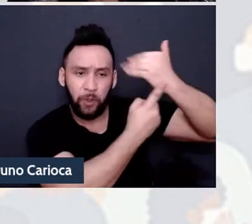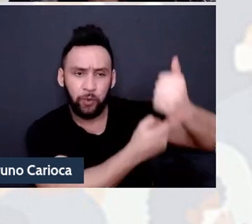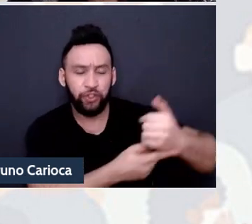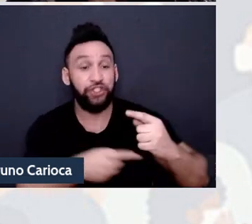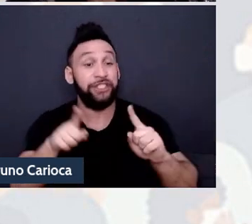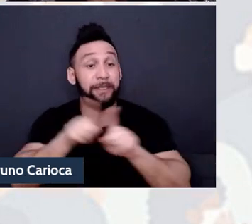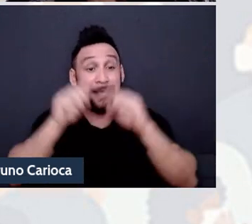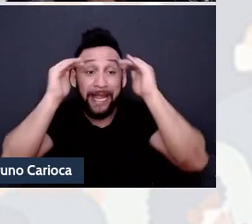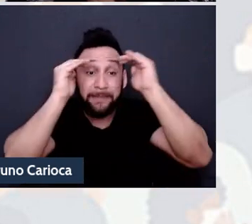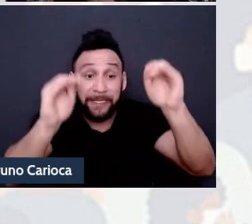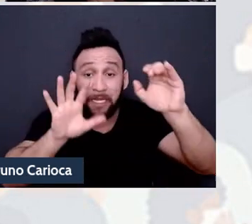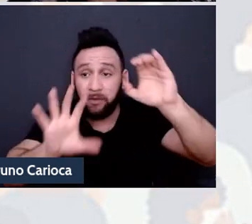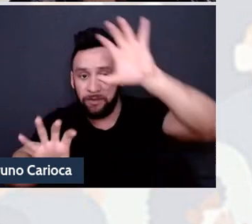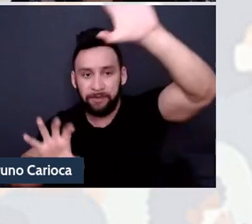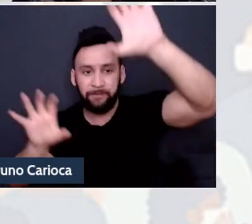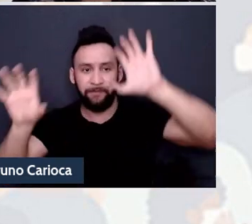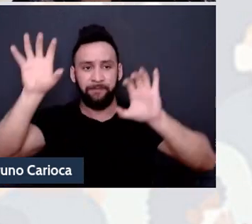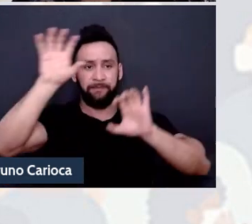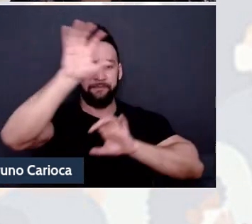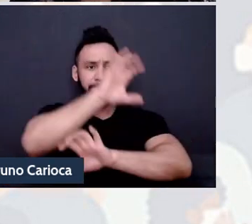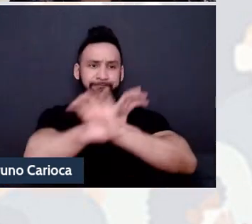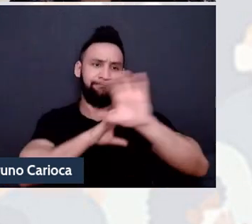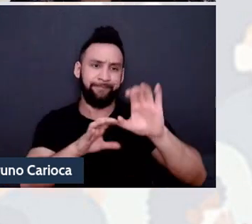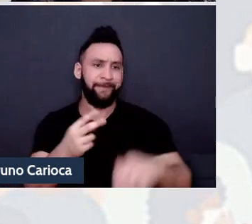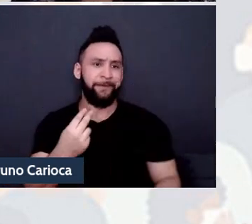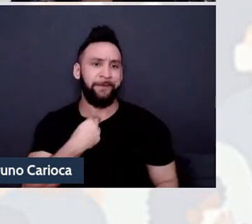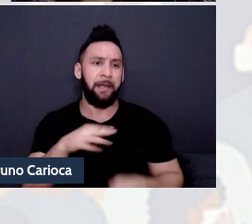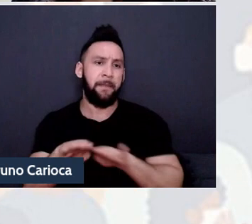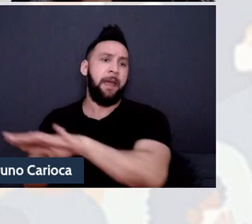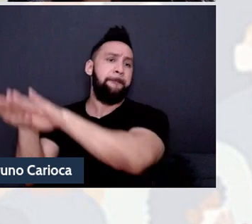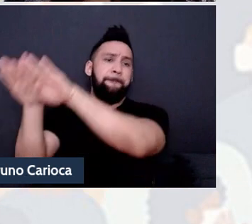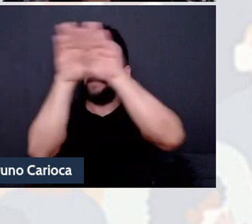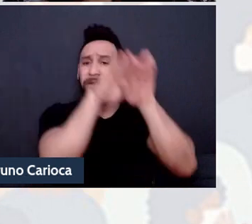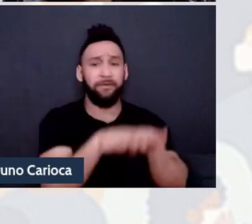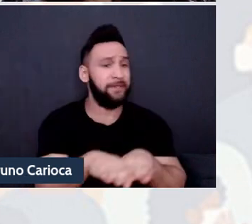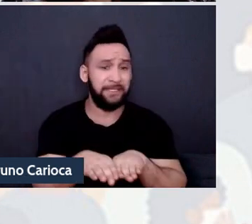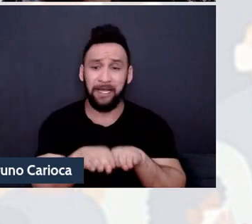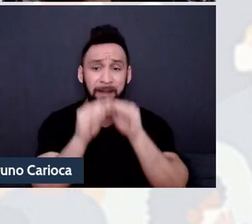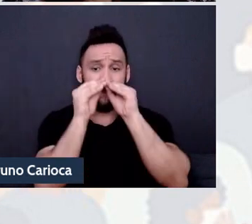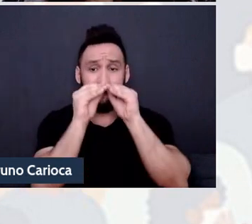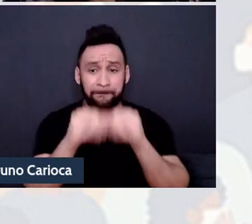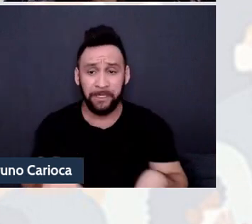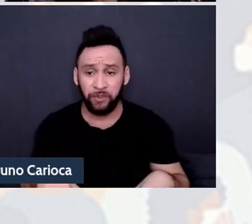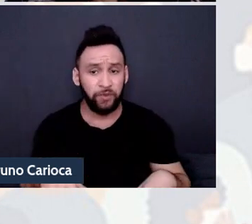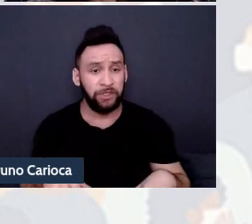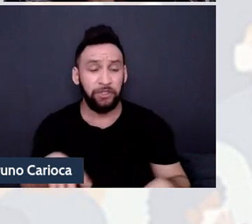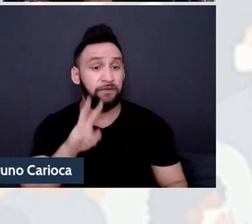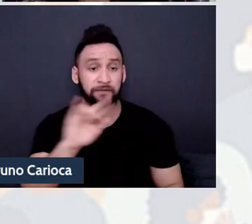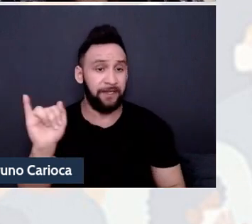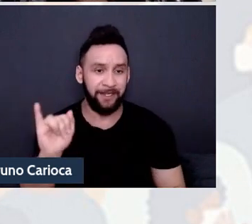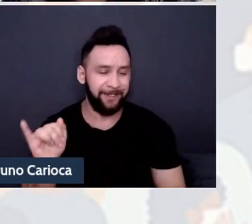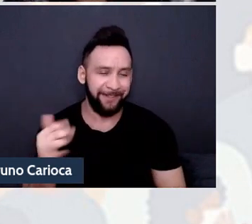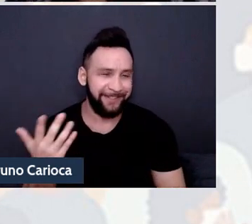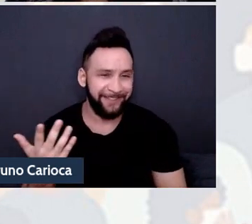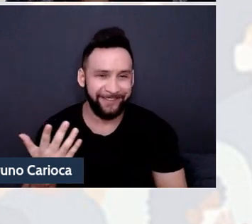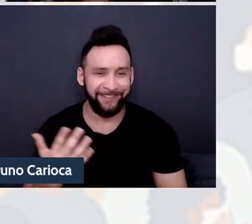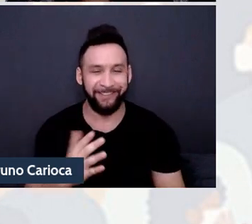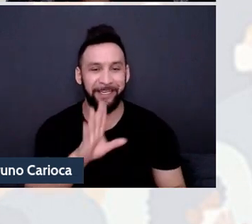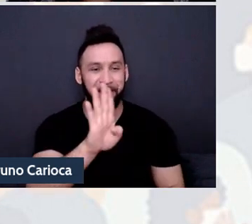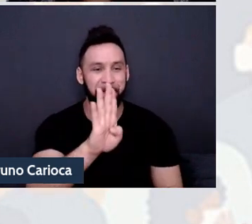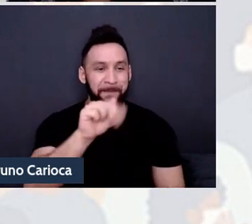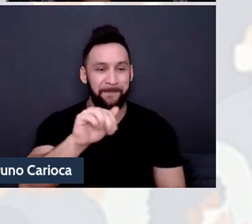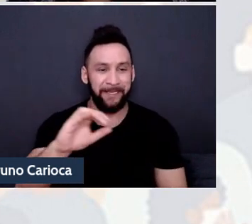né, embora seja louvável, né, o foco que o componente curricular de